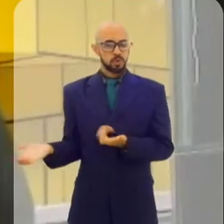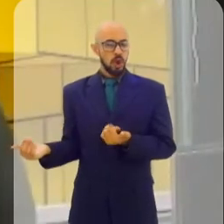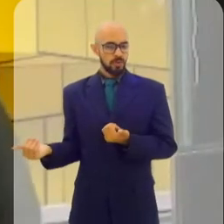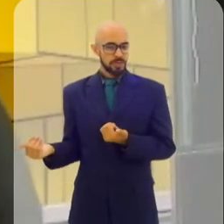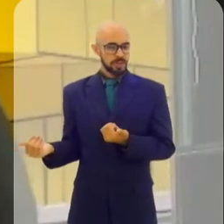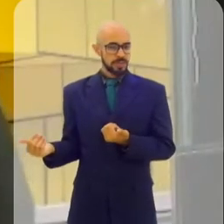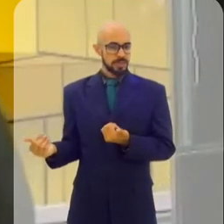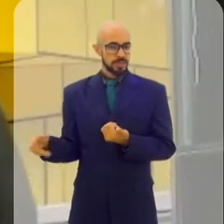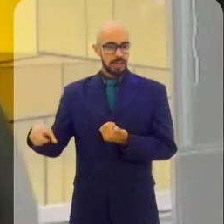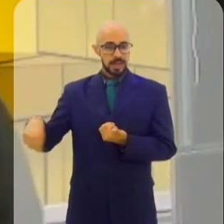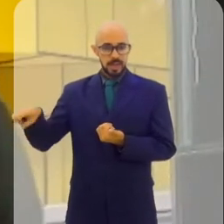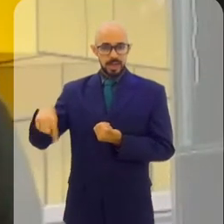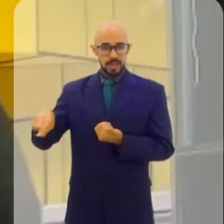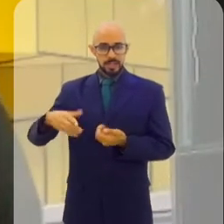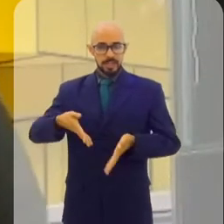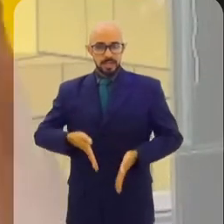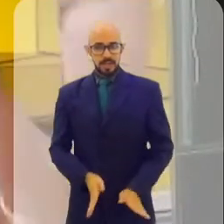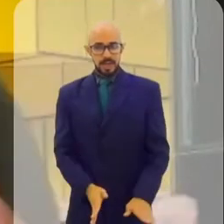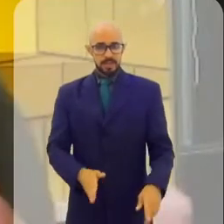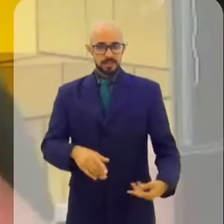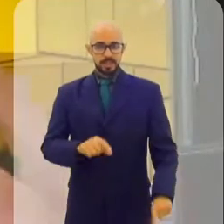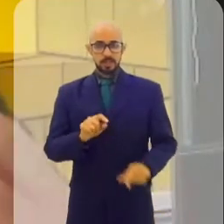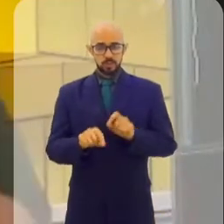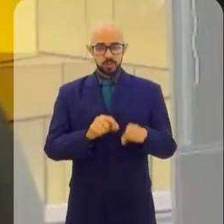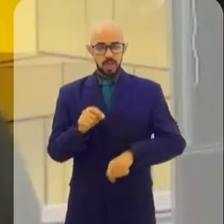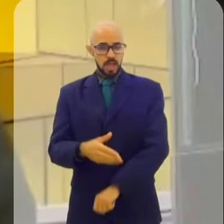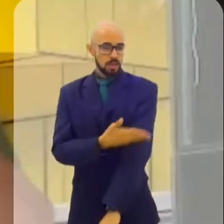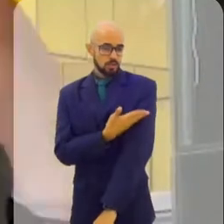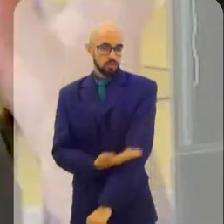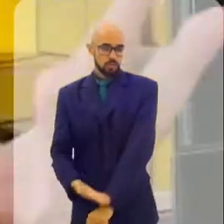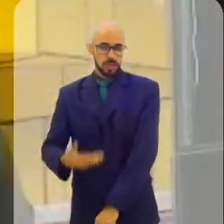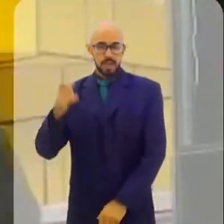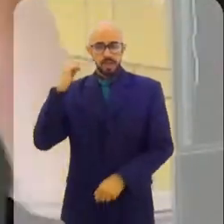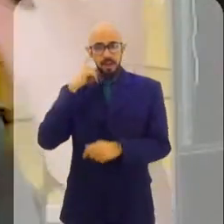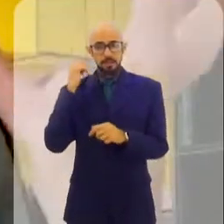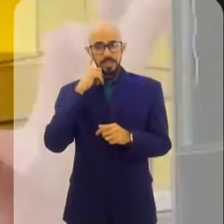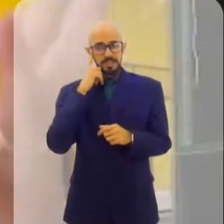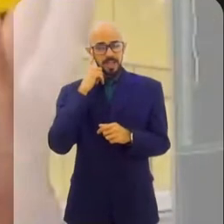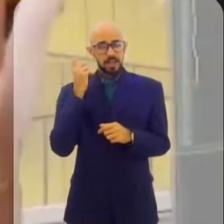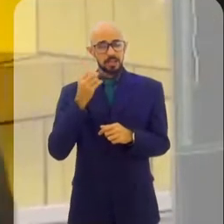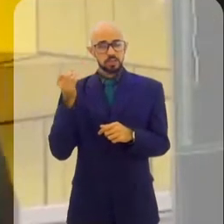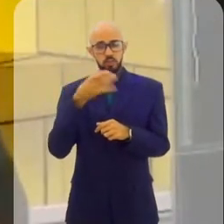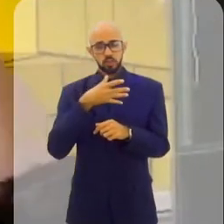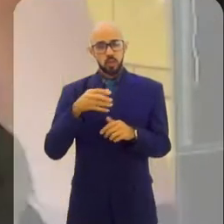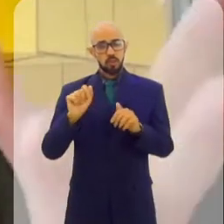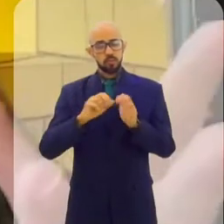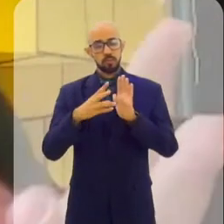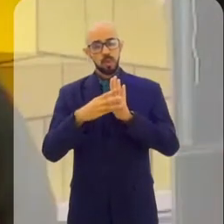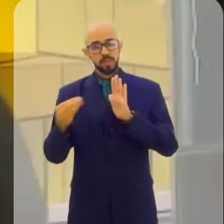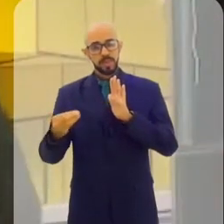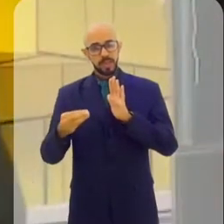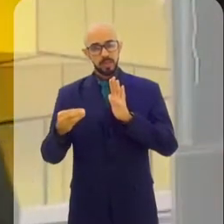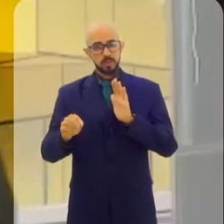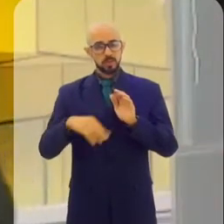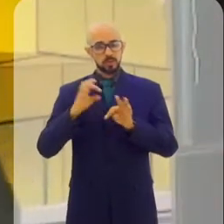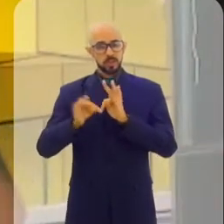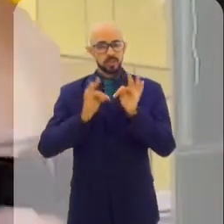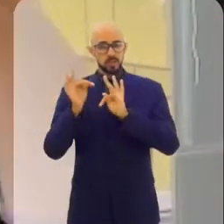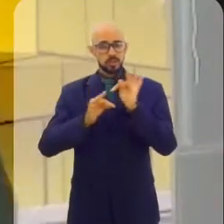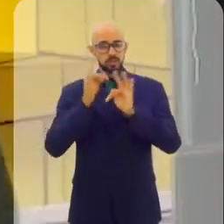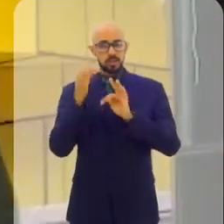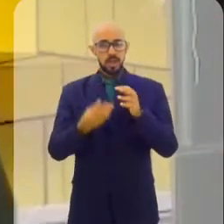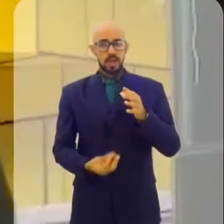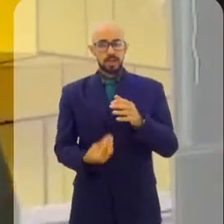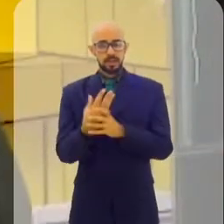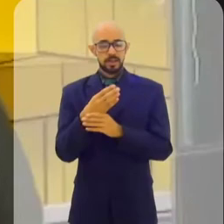os jovens, eles já nascem, né, acostumados a pensar nesse novo formato tecnológico,